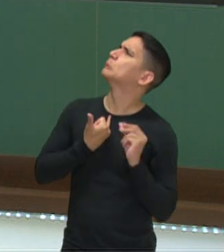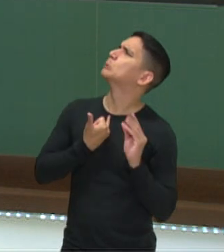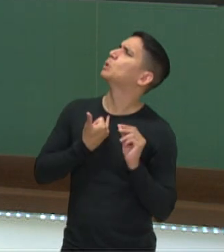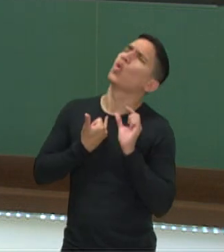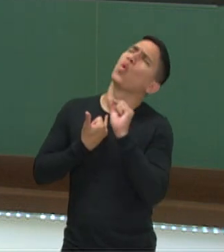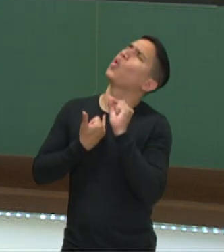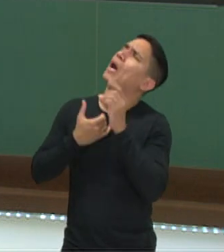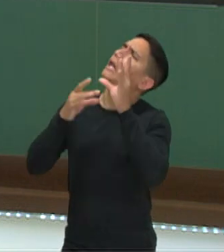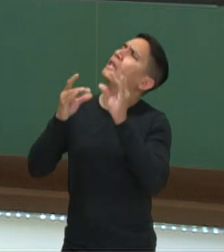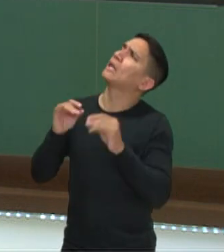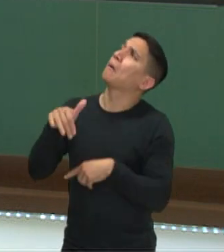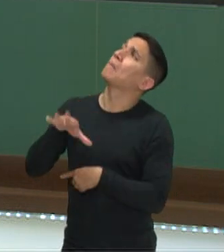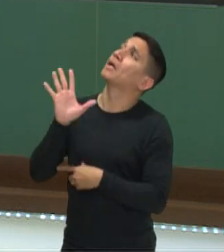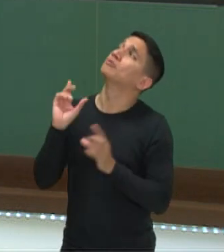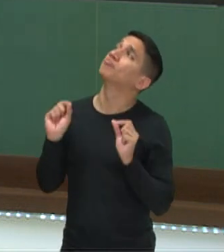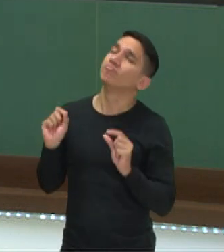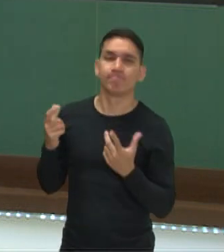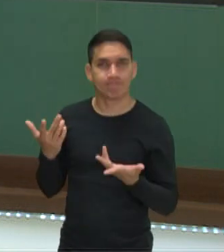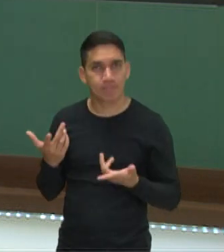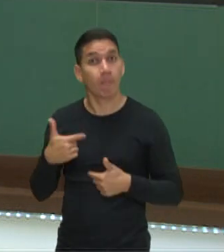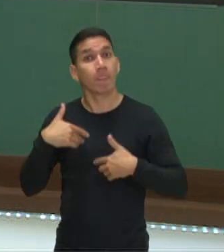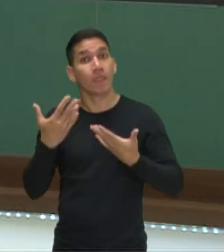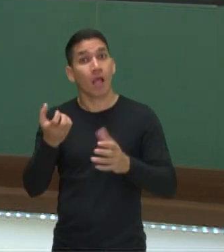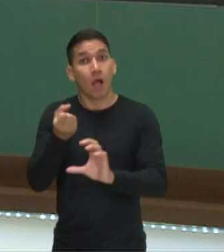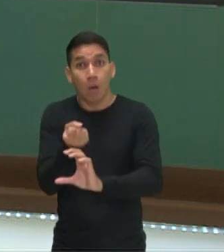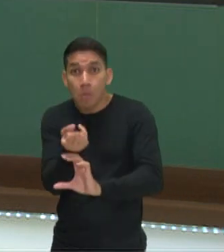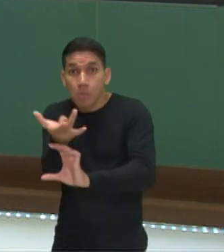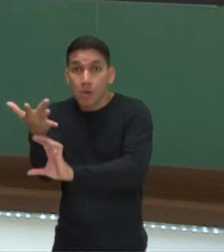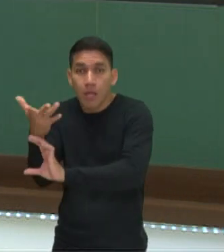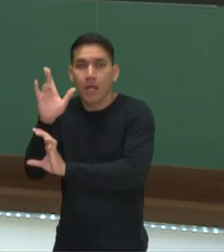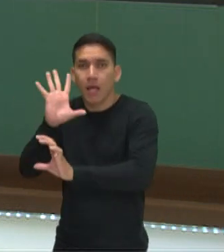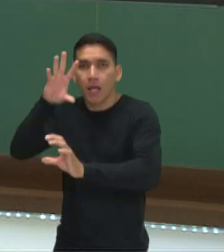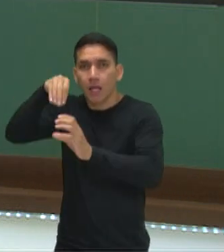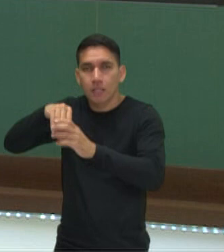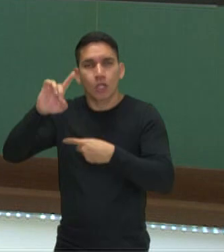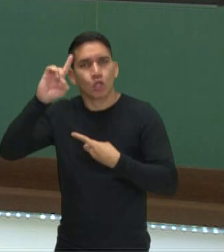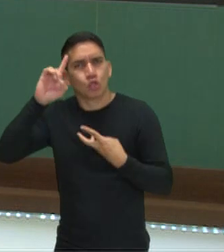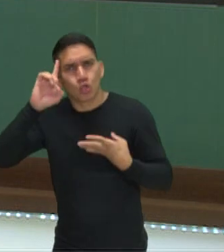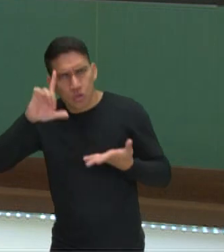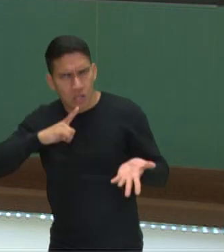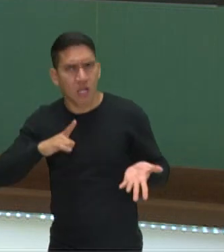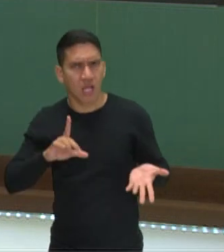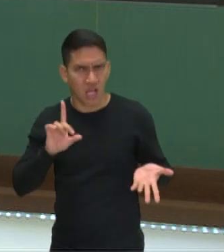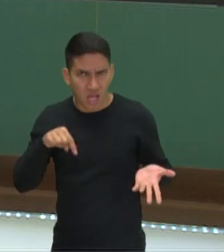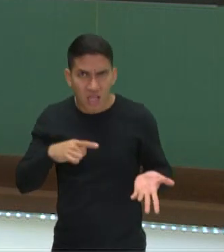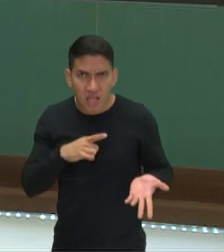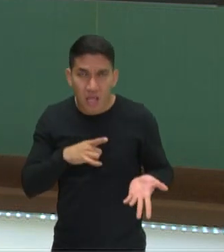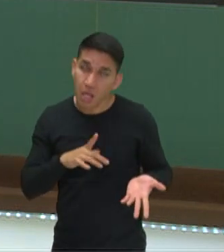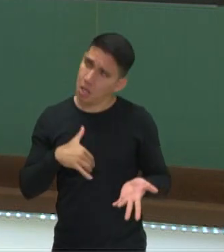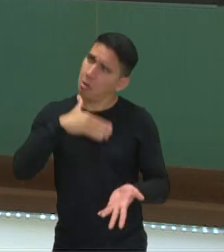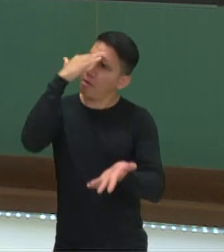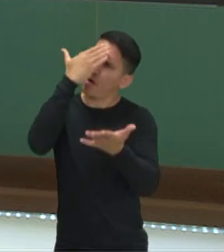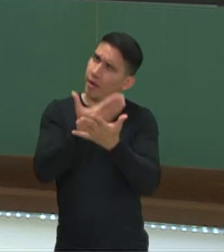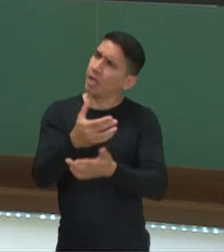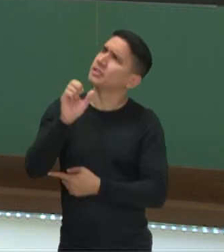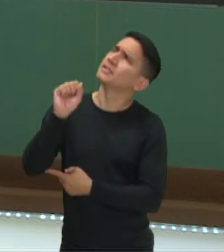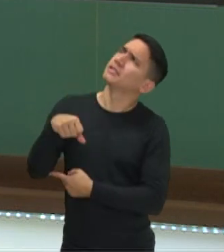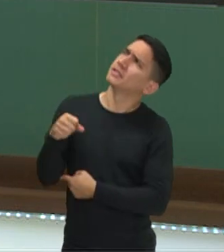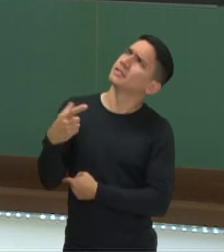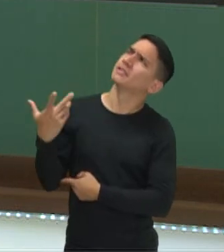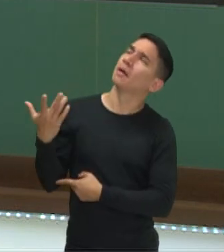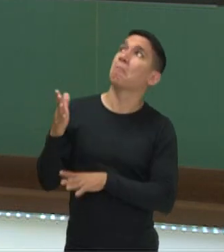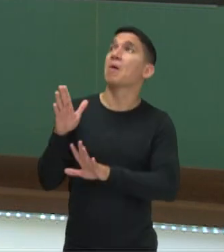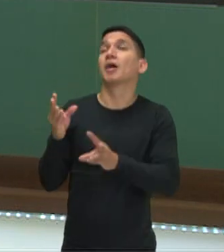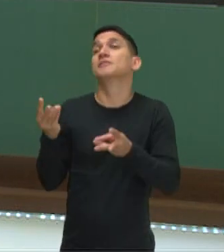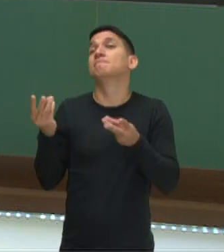Gostaria de saber o que são polímeros. Os polímeros estão presentes em nossa rotina diária? Eu tenho certeza que sim, professor.